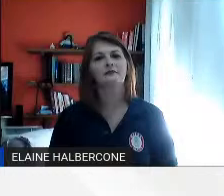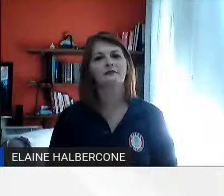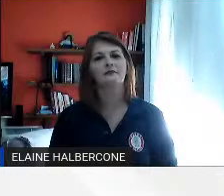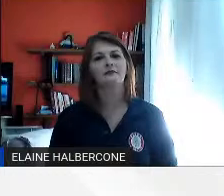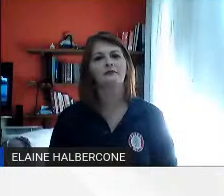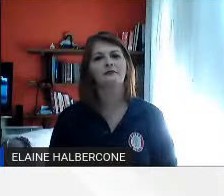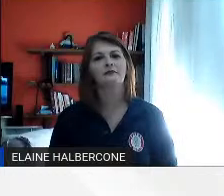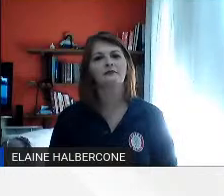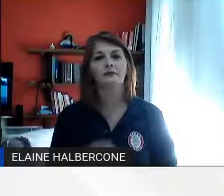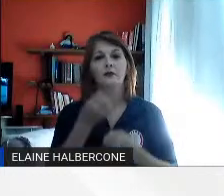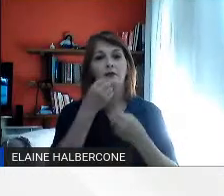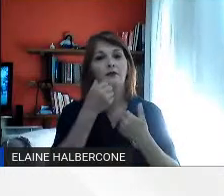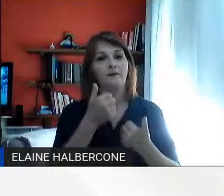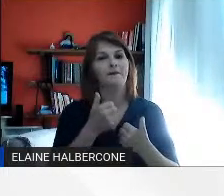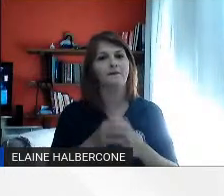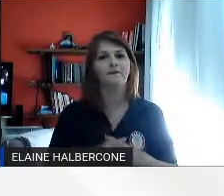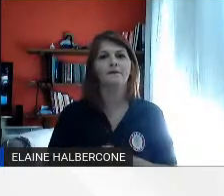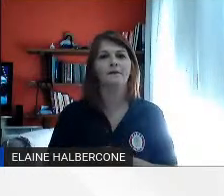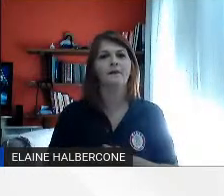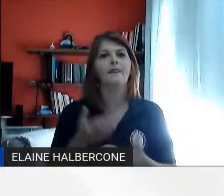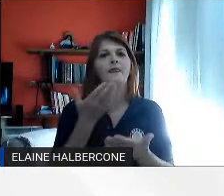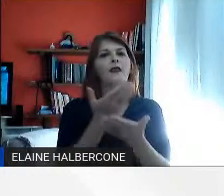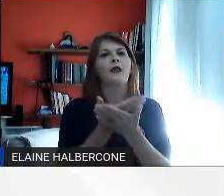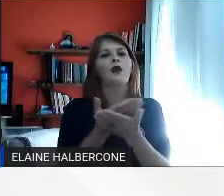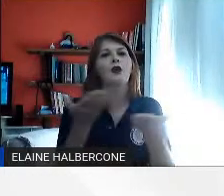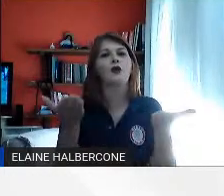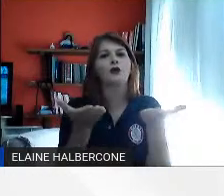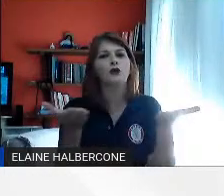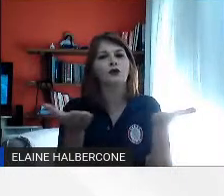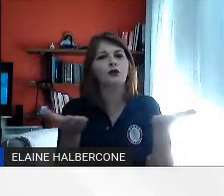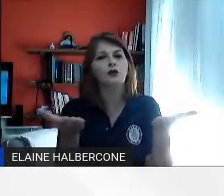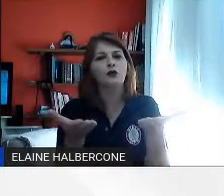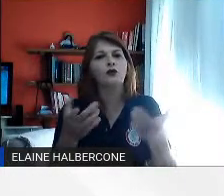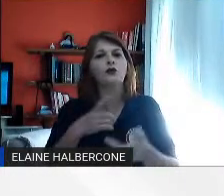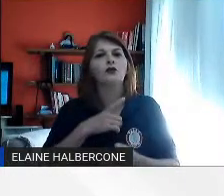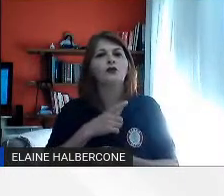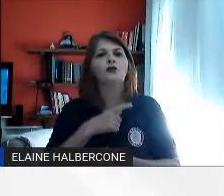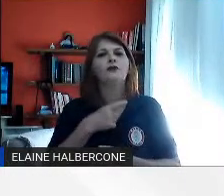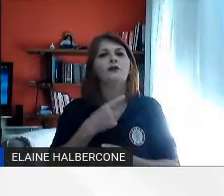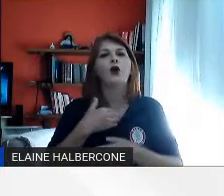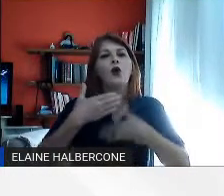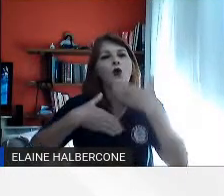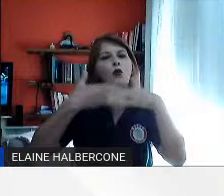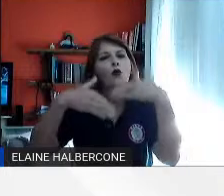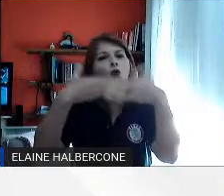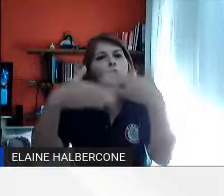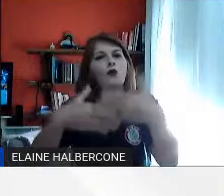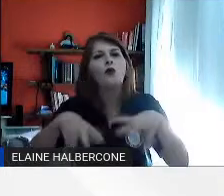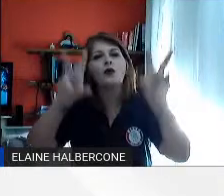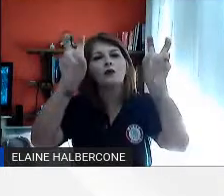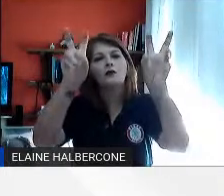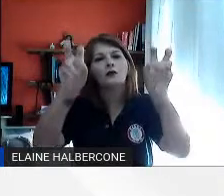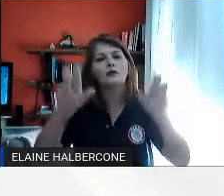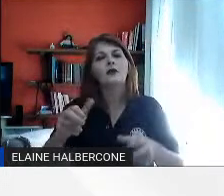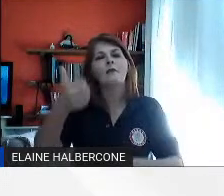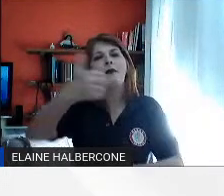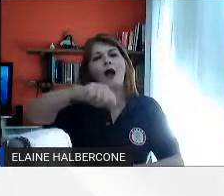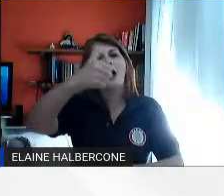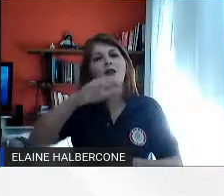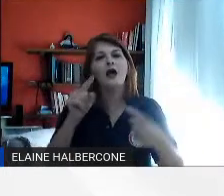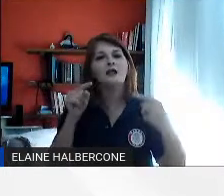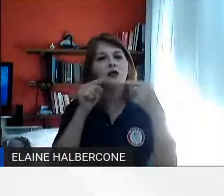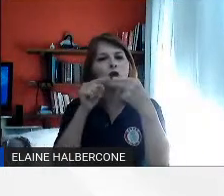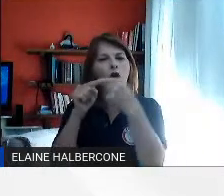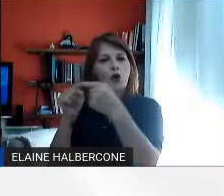Muito bem. Na aula de hoje, a gente vai dar continuidade aos assuntos de análise combinatória, ok?